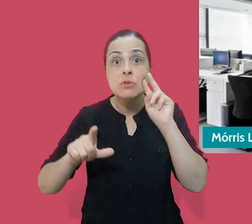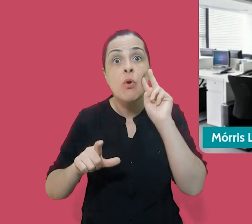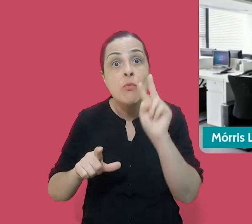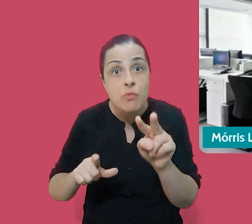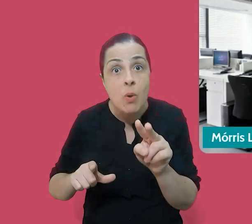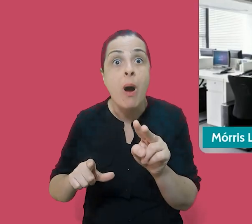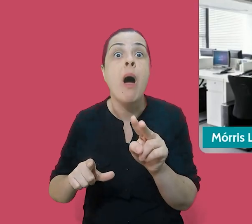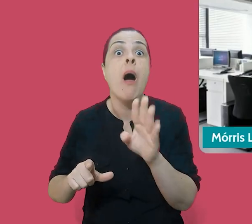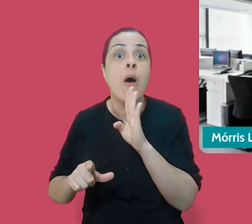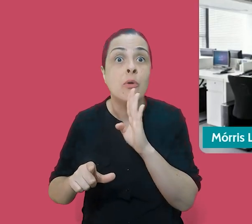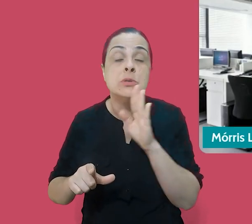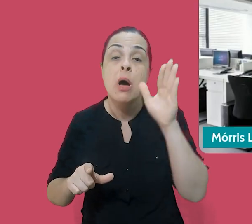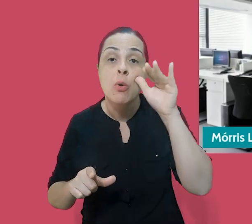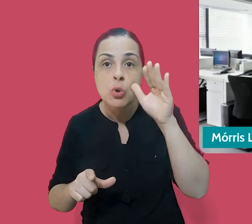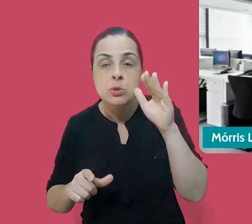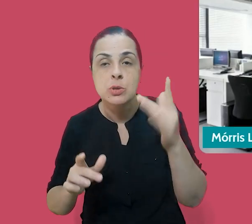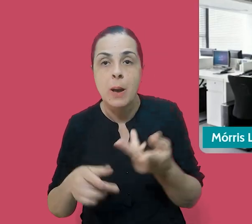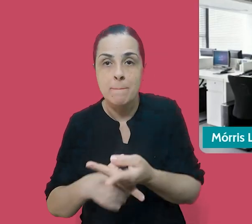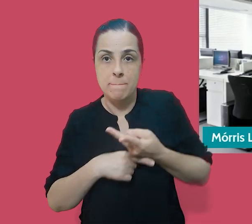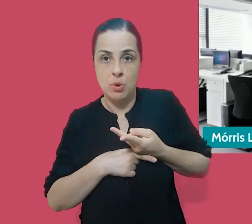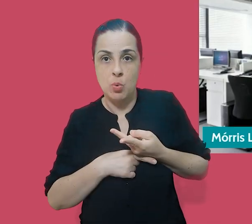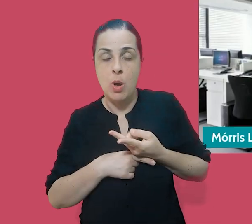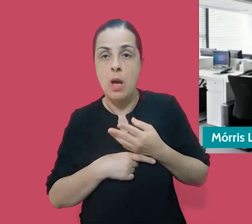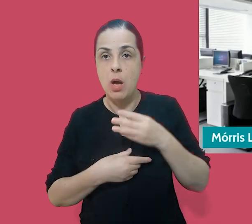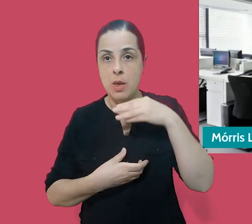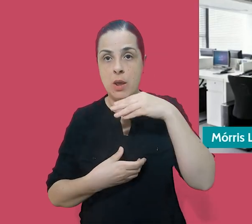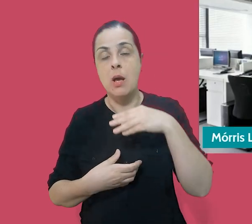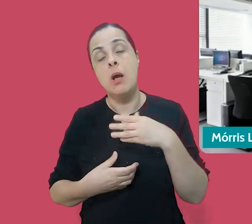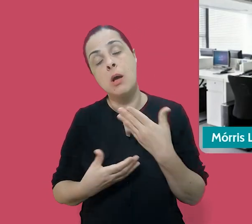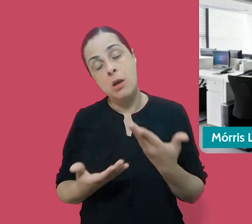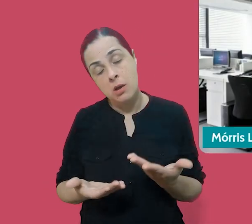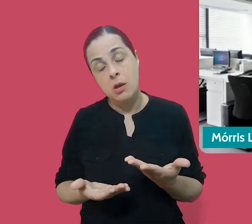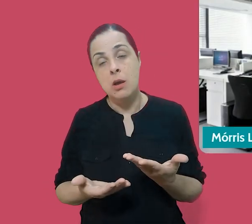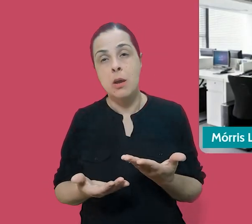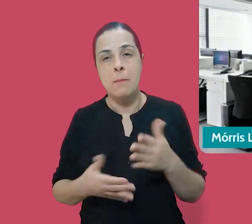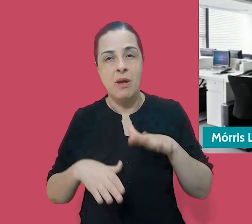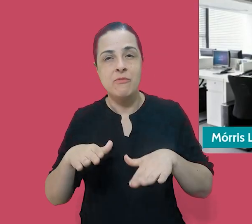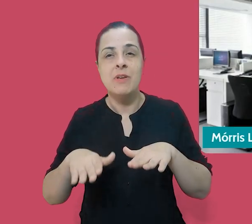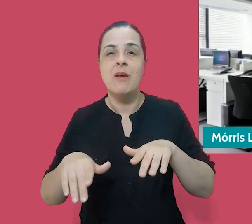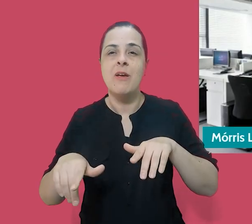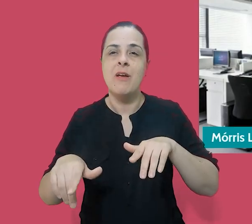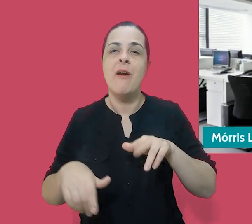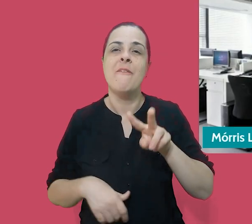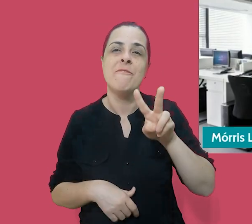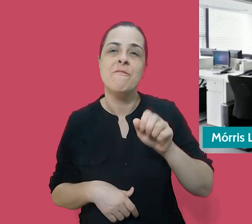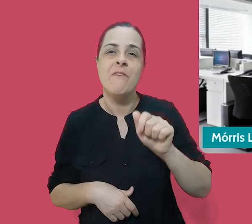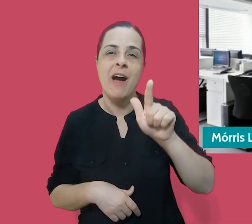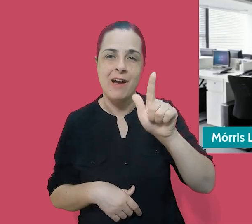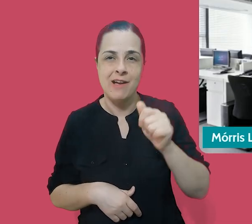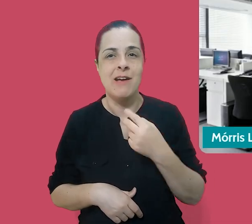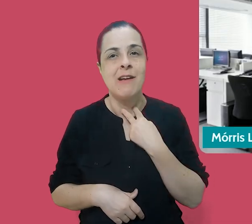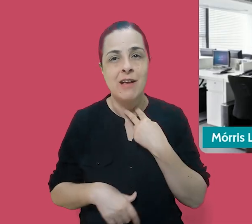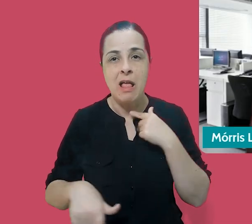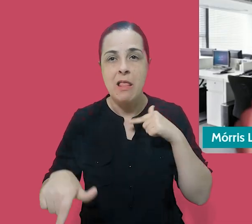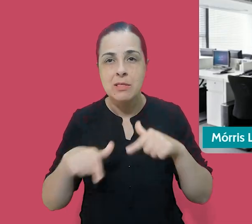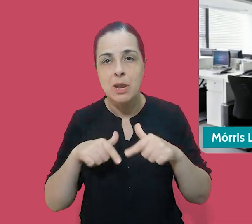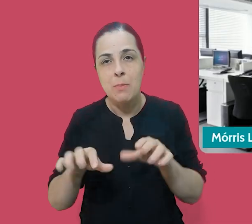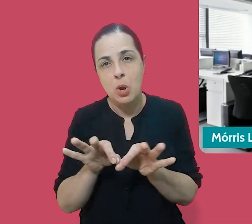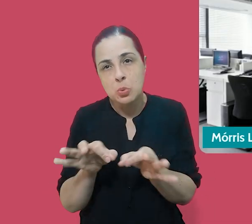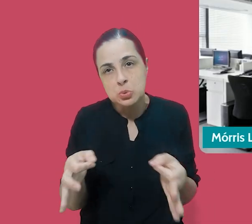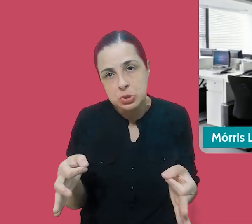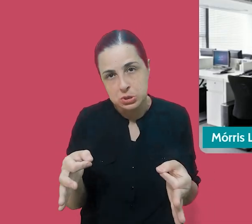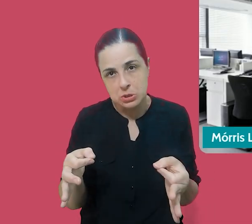quando a gente publica vagas que são muito operacionais, tem menos interesse, porque a maior parte do nosso público tem ali